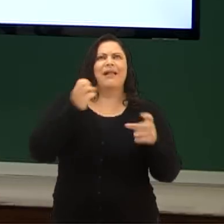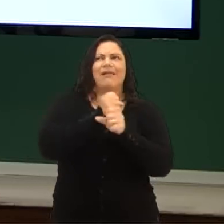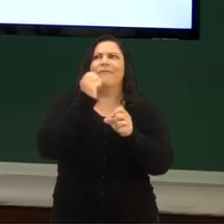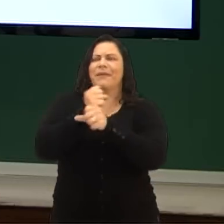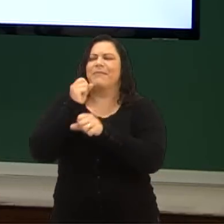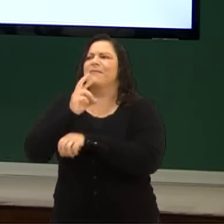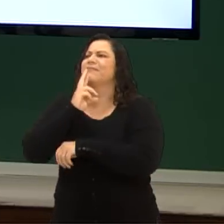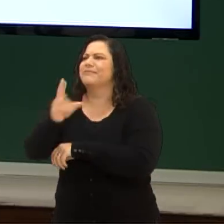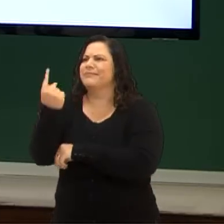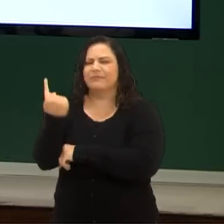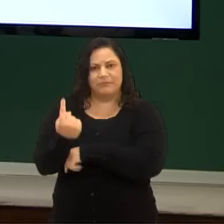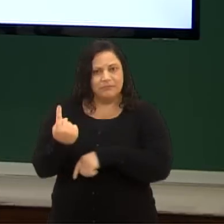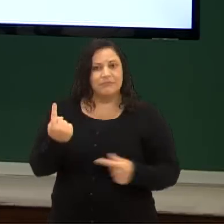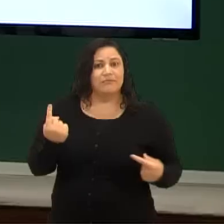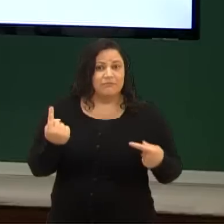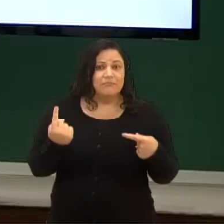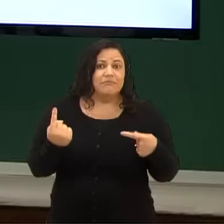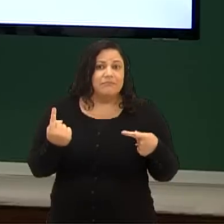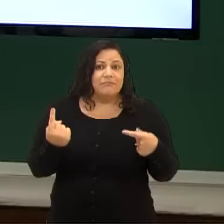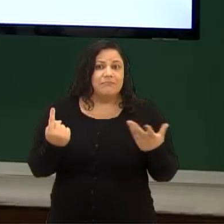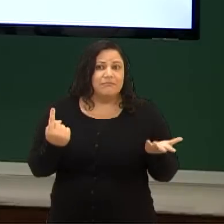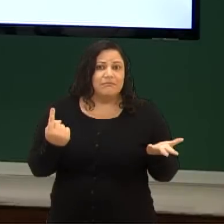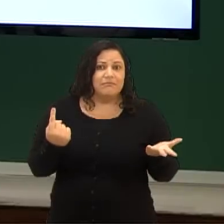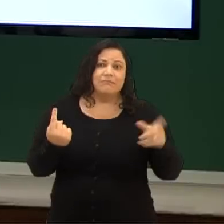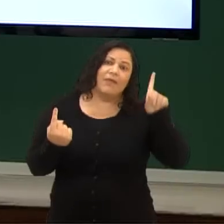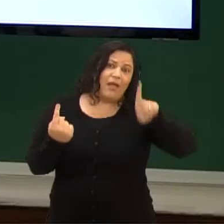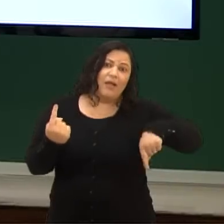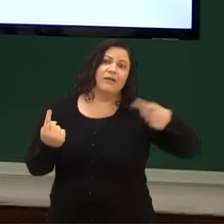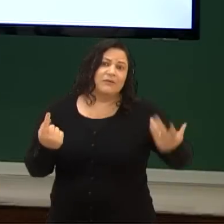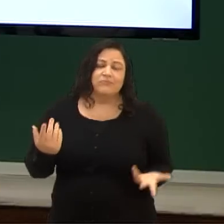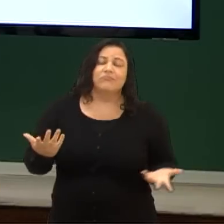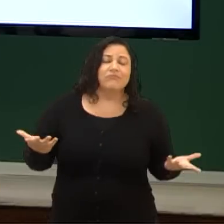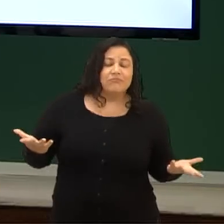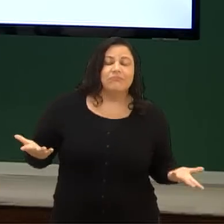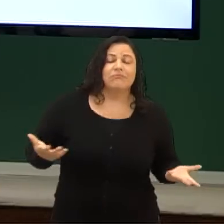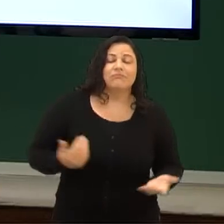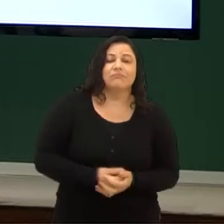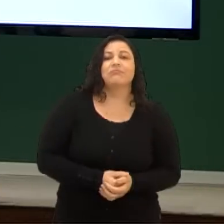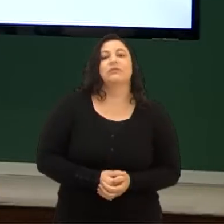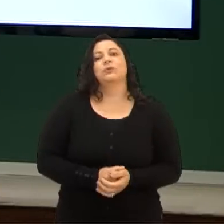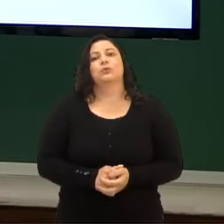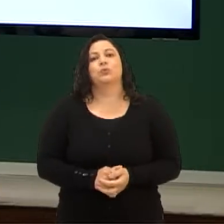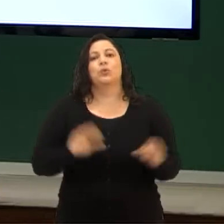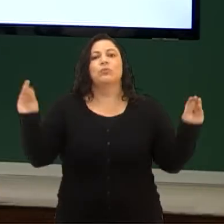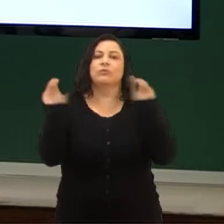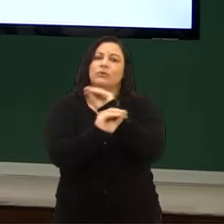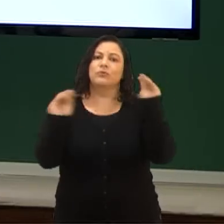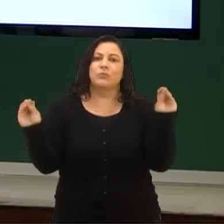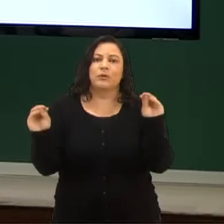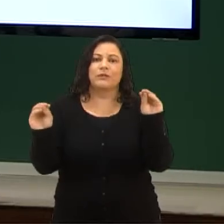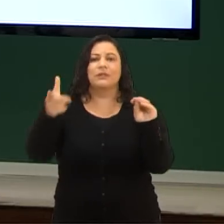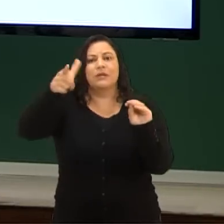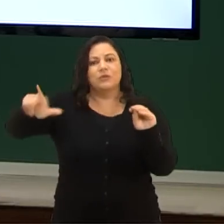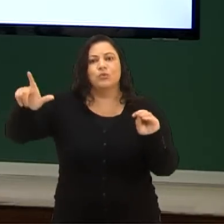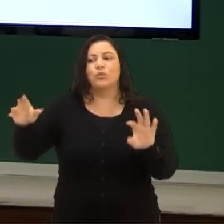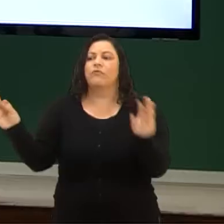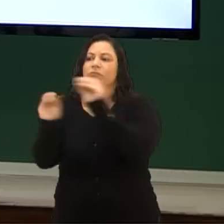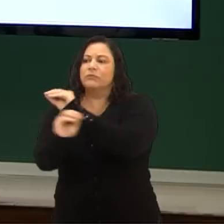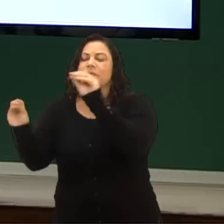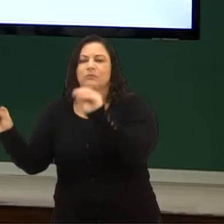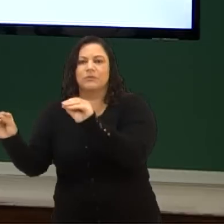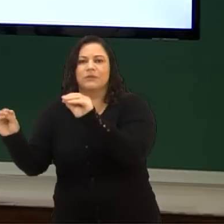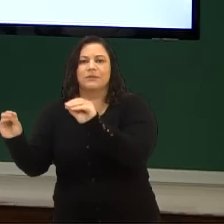no final dá 1? Não fez para nada? Sim, você vai usar isso. Transposta da transposta é a própria